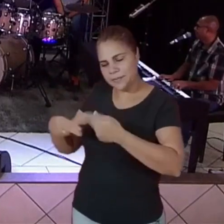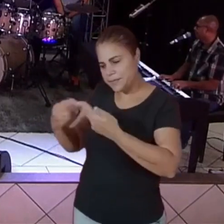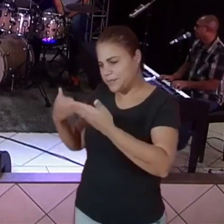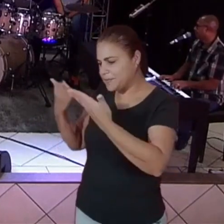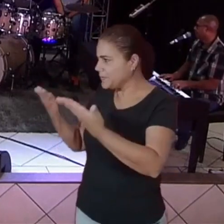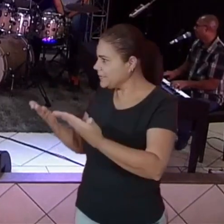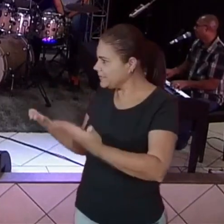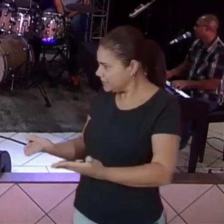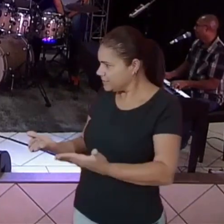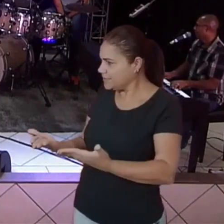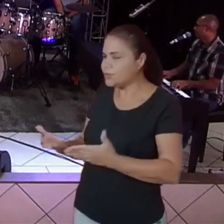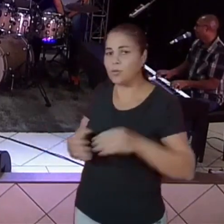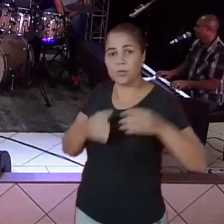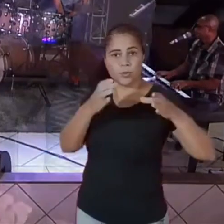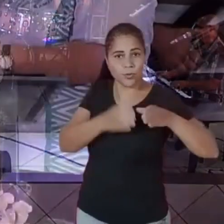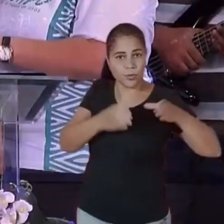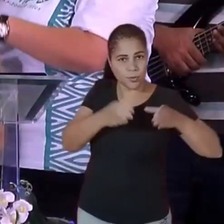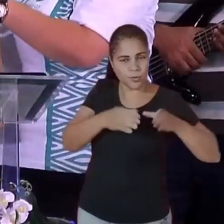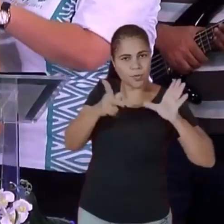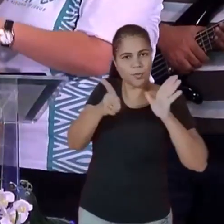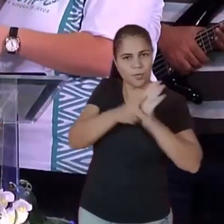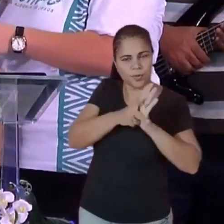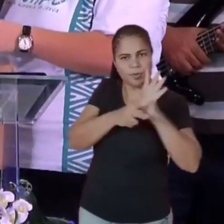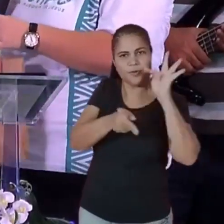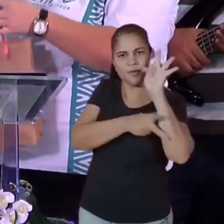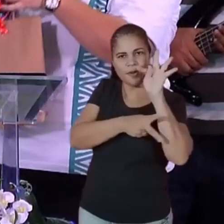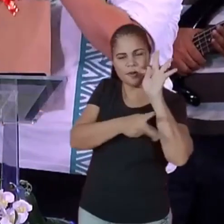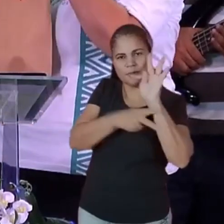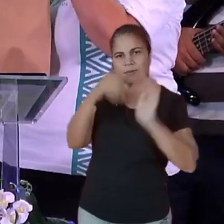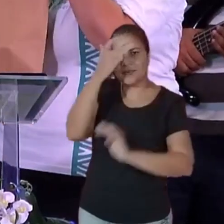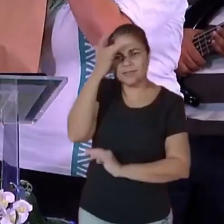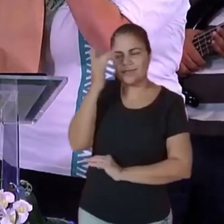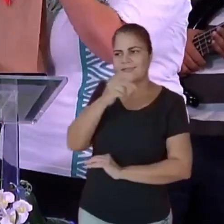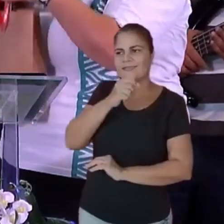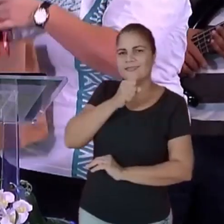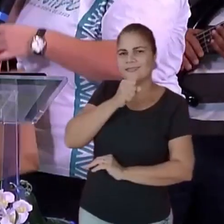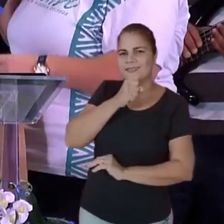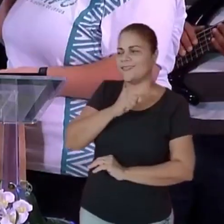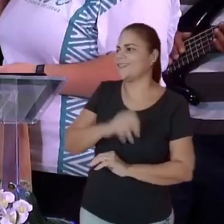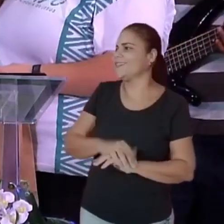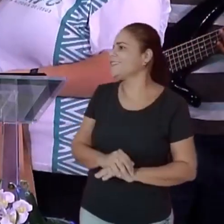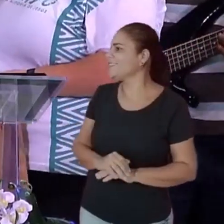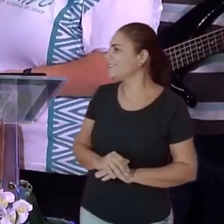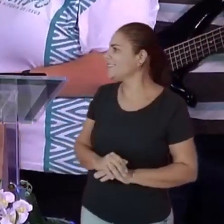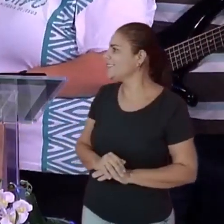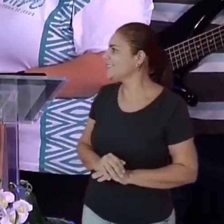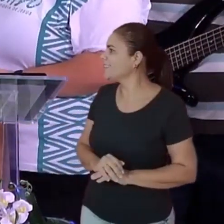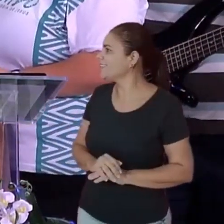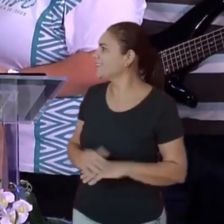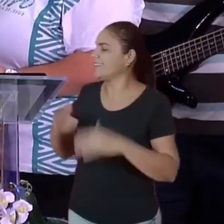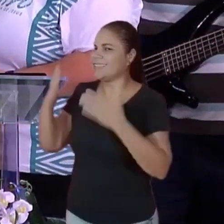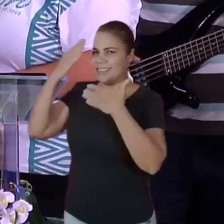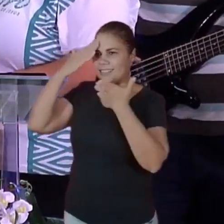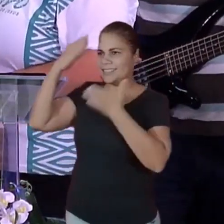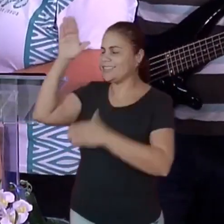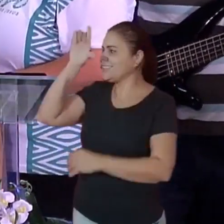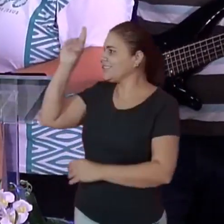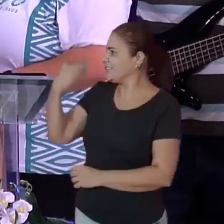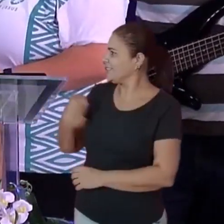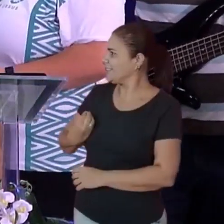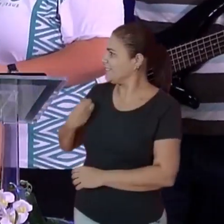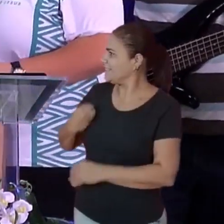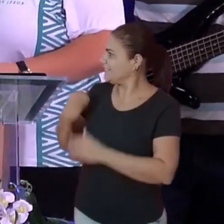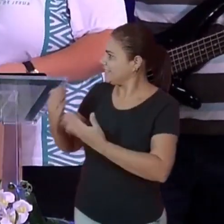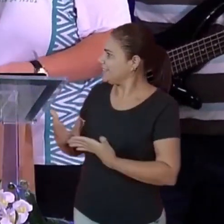um mimo do Sabedoria também, tá? Marcando a sua entrada no Sabedoria. E nós louvamos ao Senhor pela sua vida,